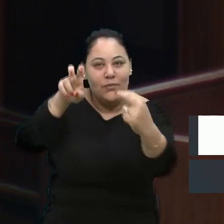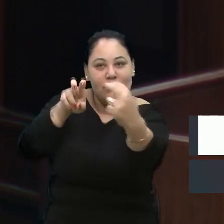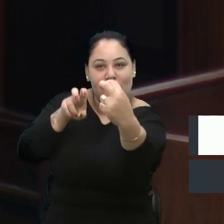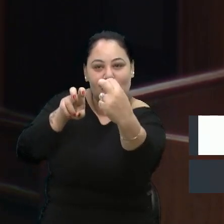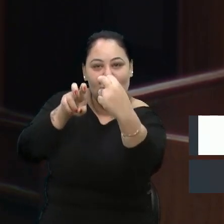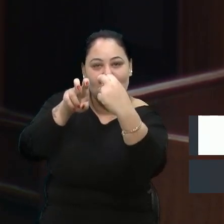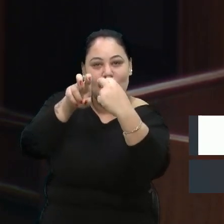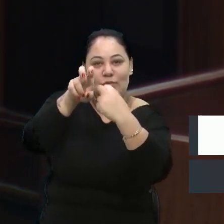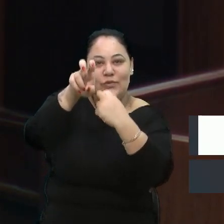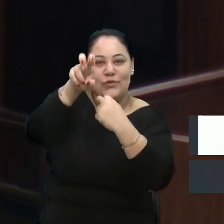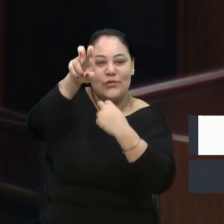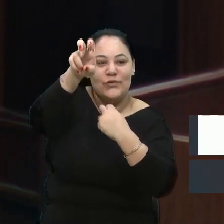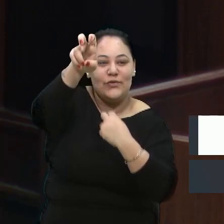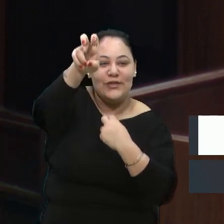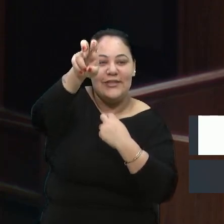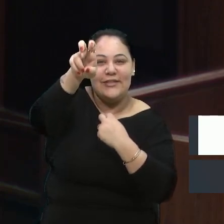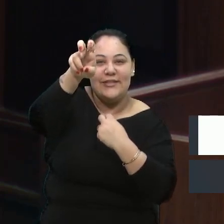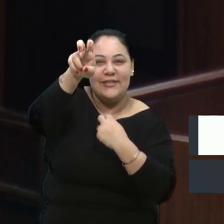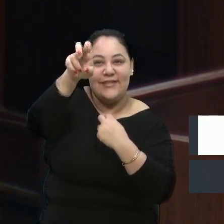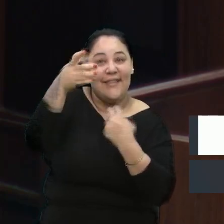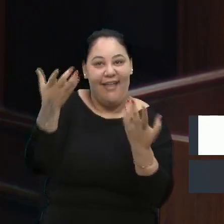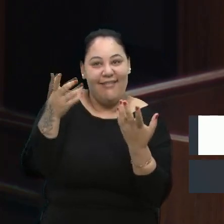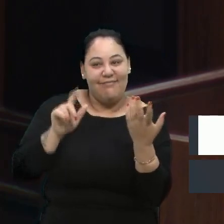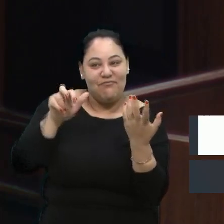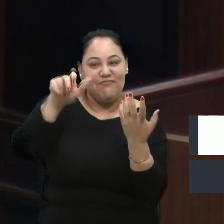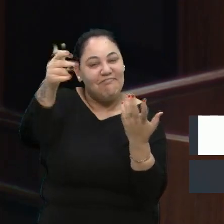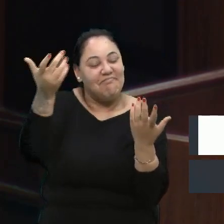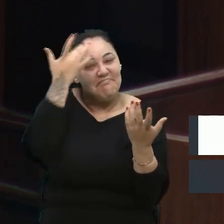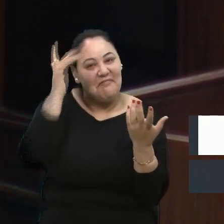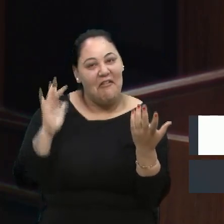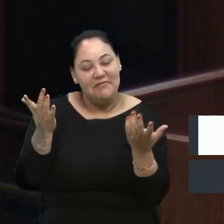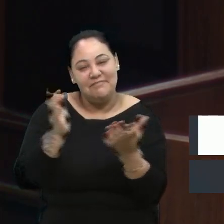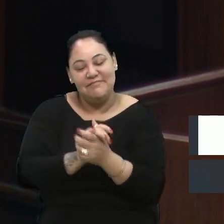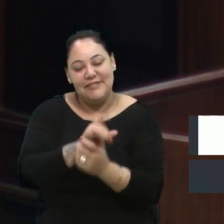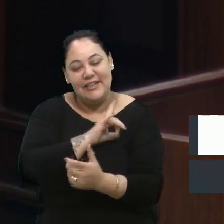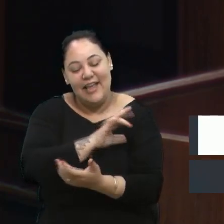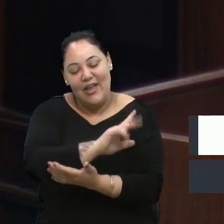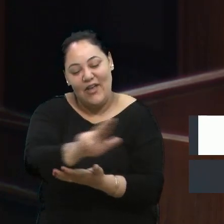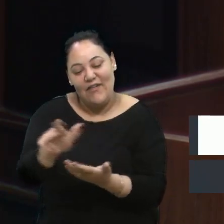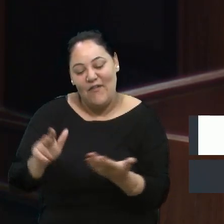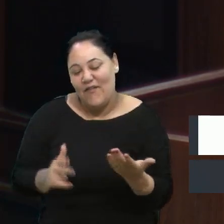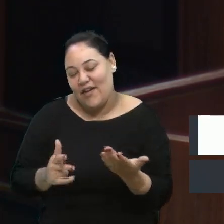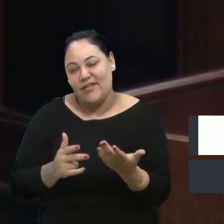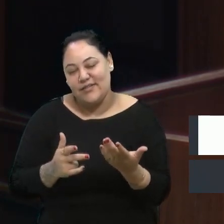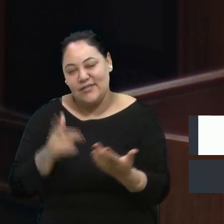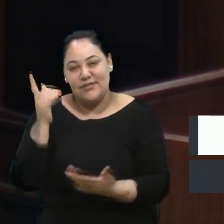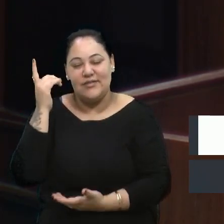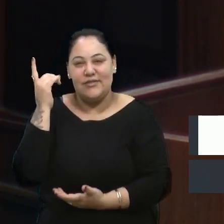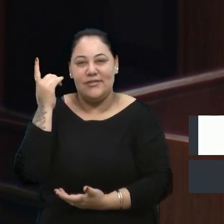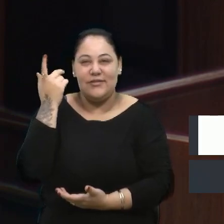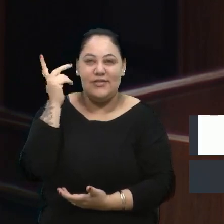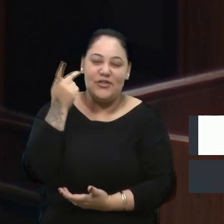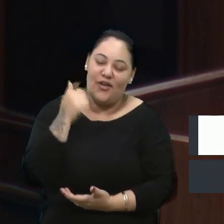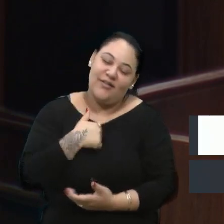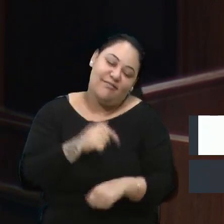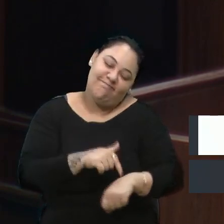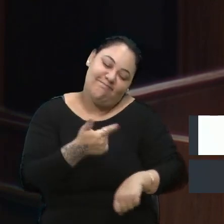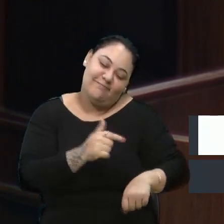no Prataveira, na história do Prataveira. E também de muitas outras histórias aqui que nós não teremos tempo para